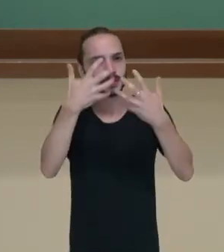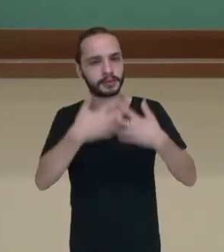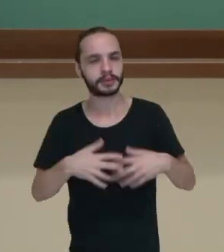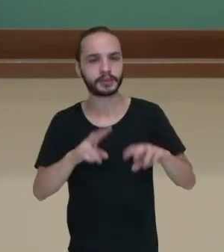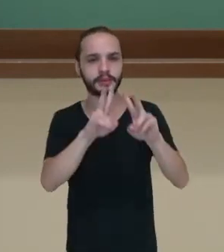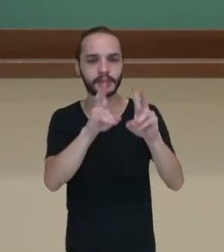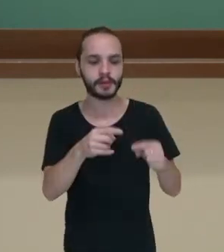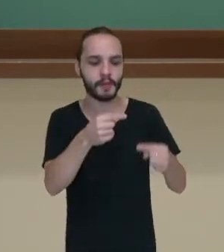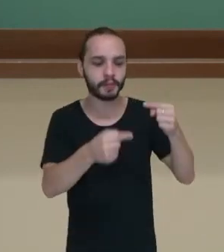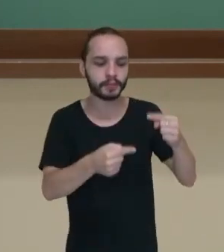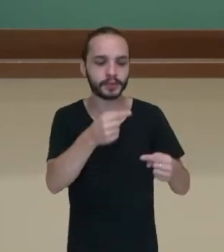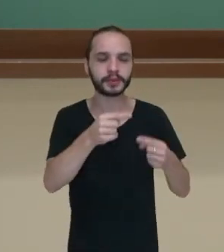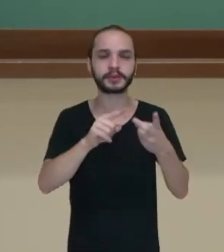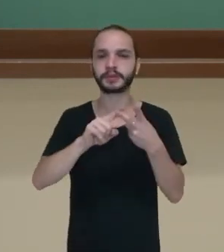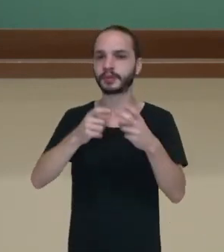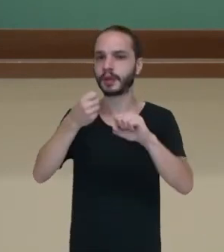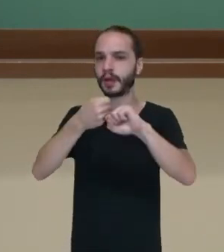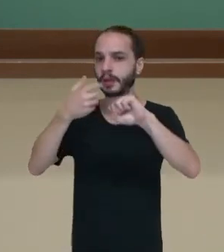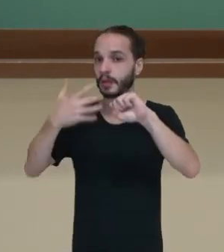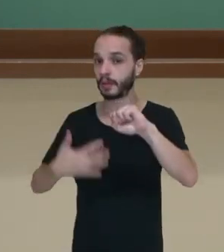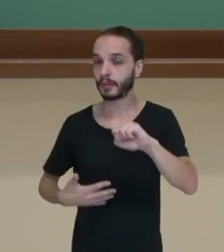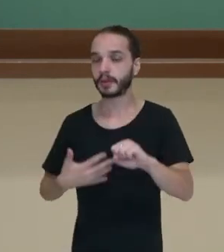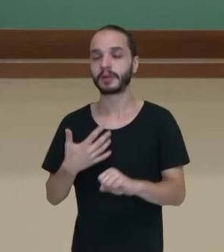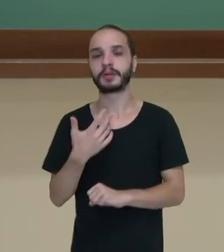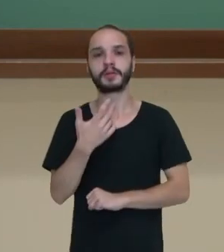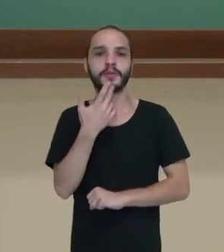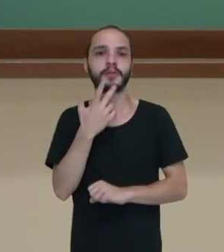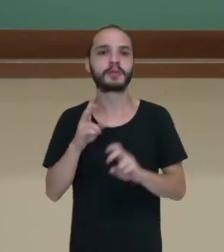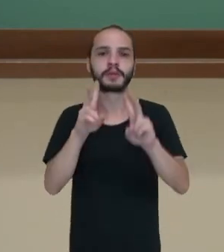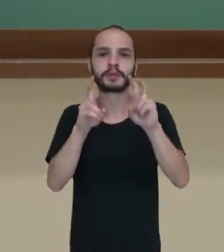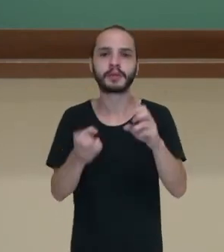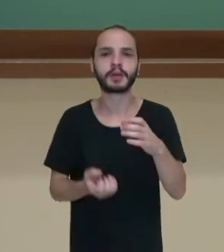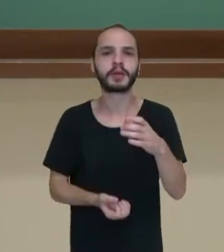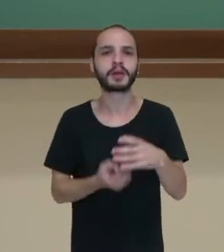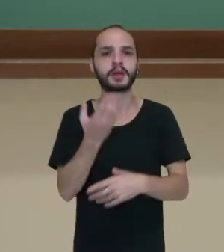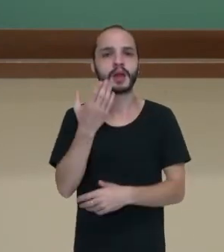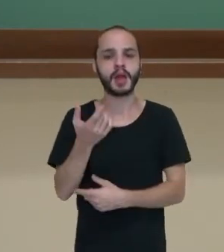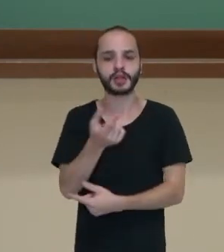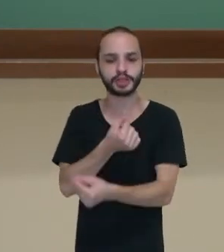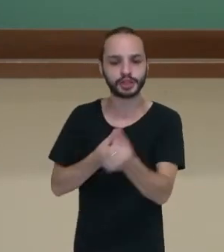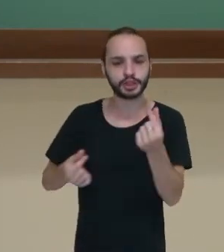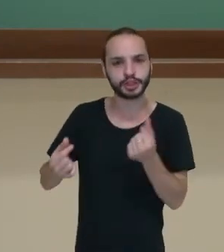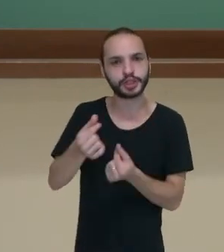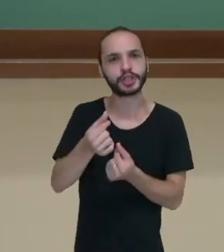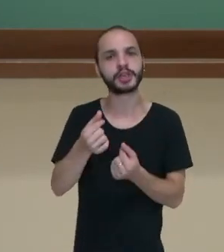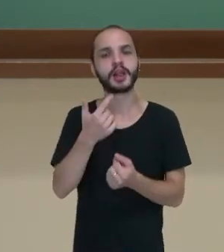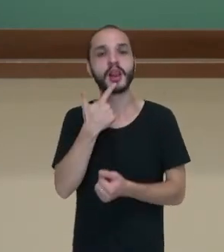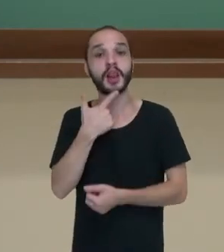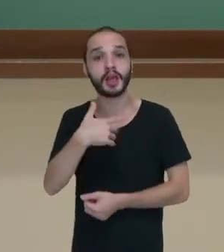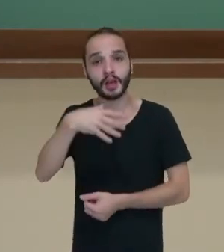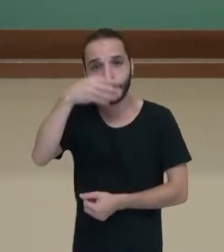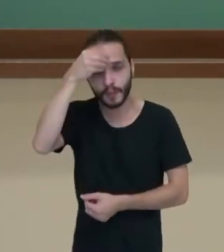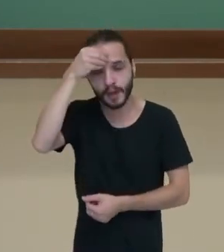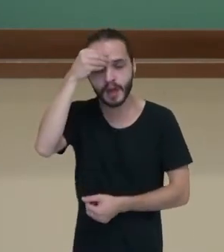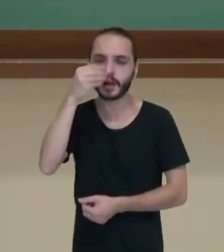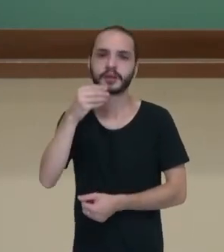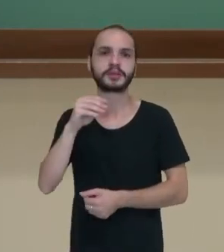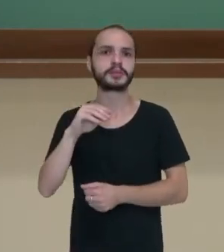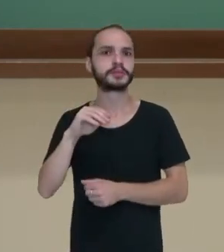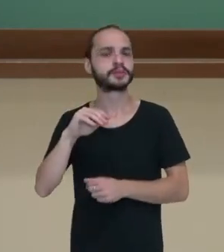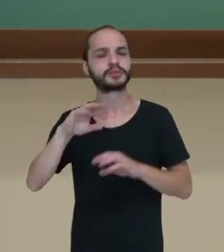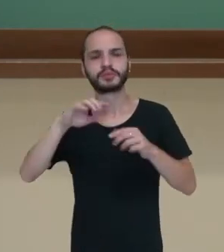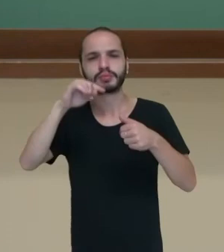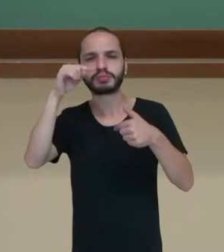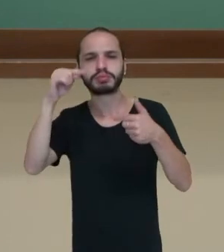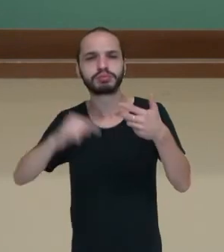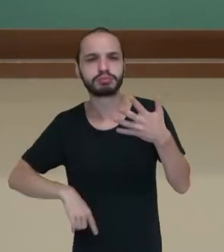a democracia, falar sobre criar uma moeda, pensar sobre a linguagem, faz parte disso que eu estava comentando